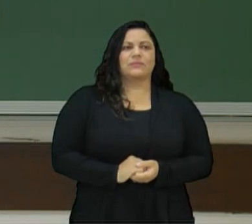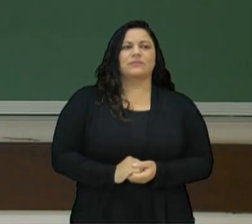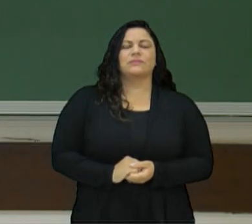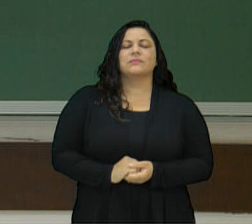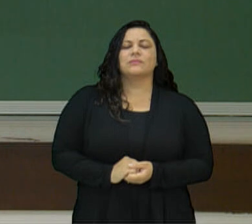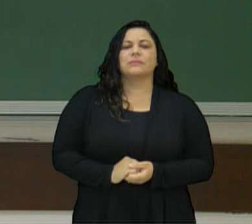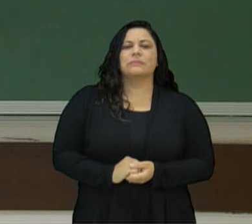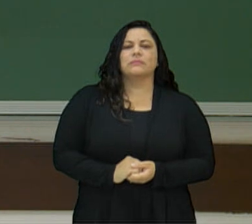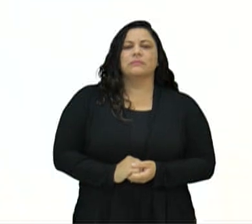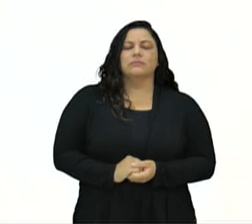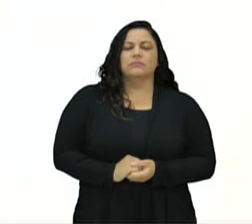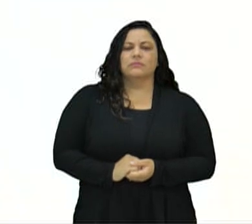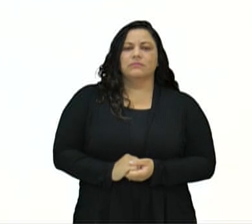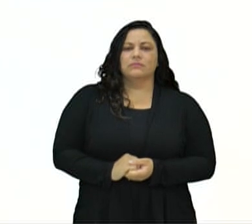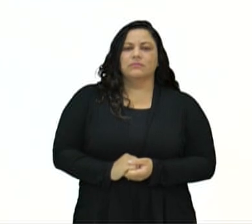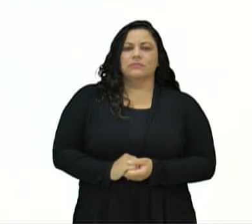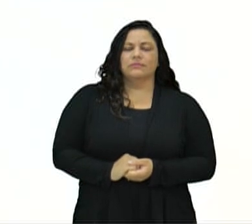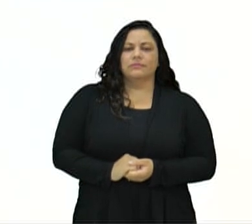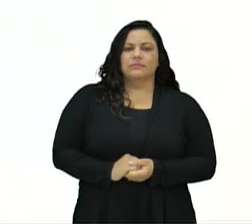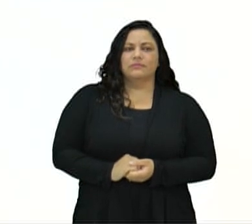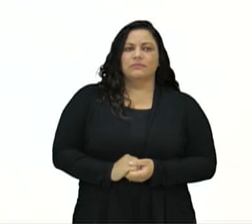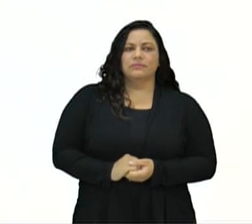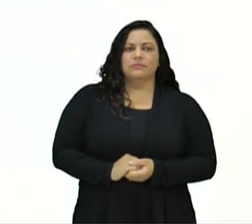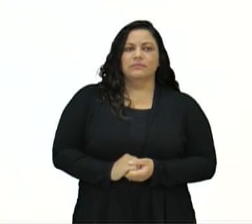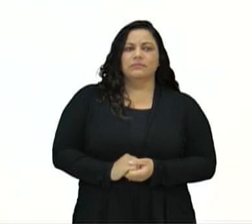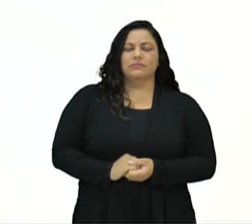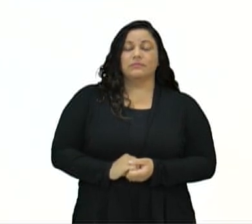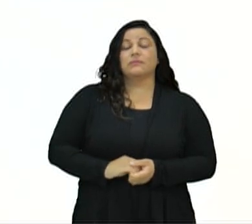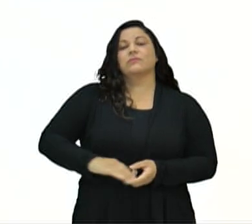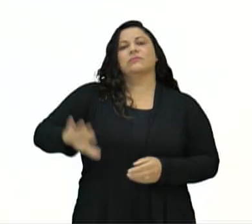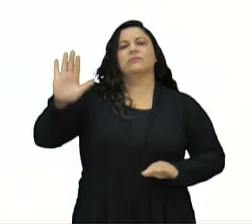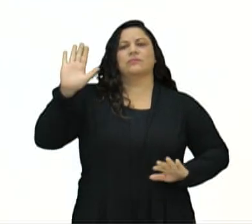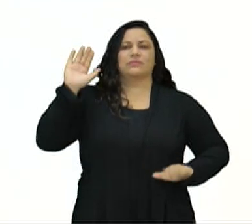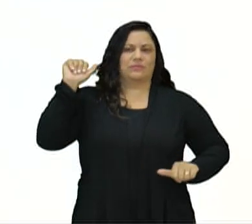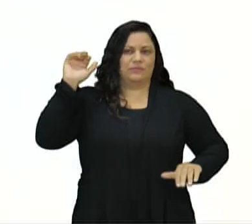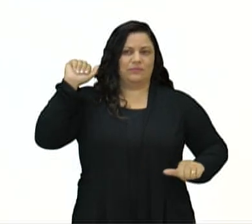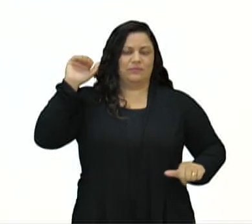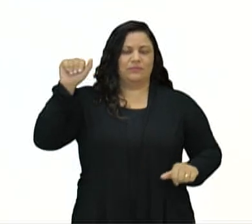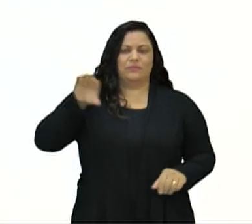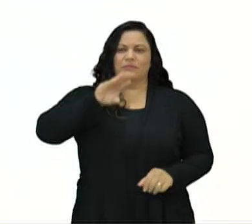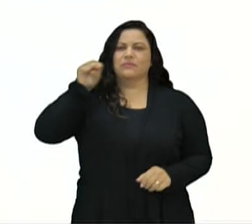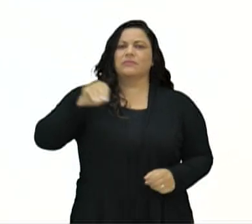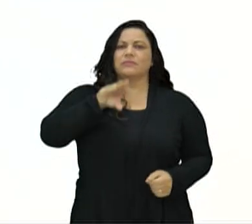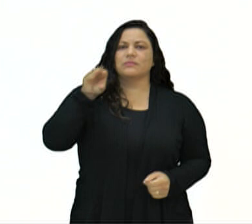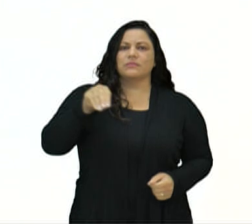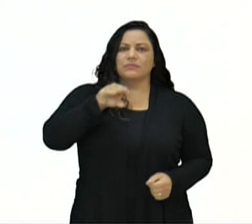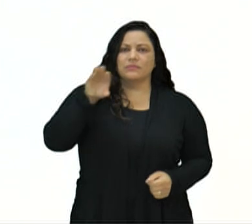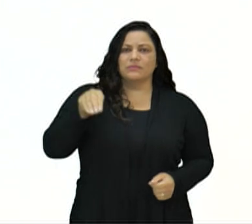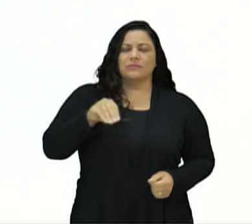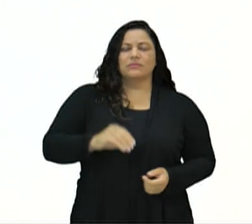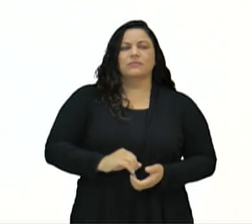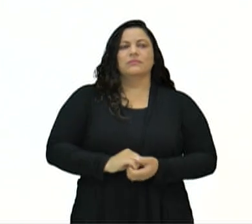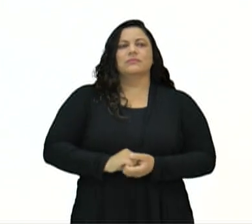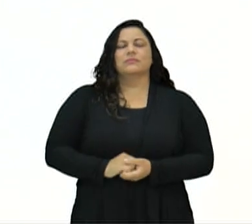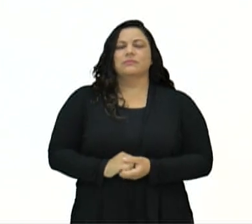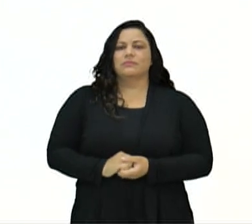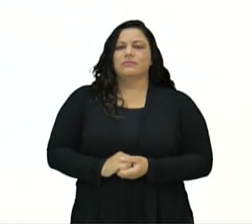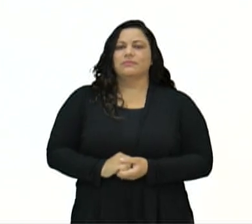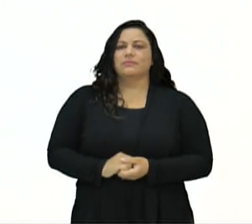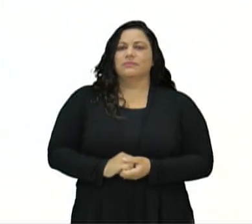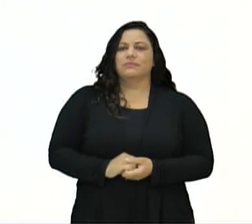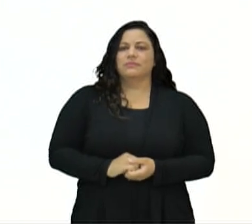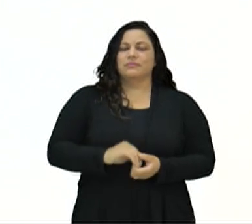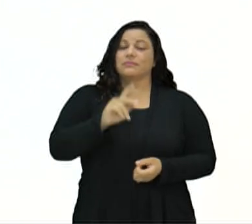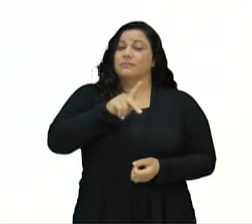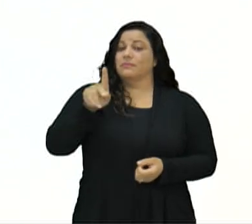passada, ustedes estudiaram como es tu casa. Viram planta de casa, anúncio publicitário